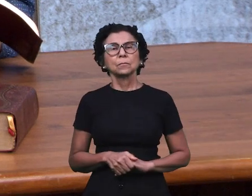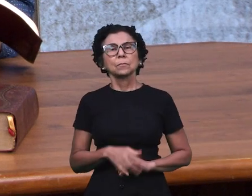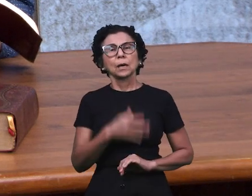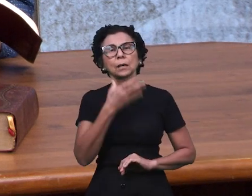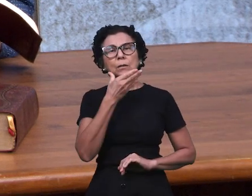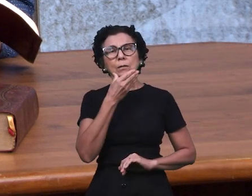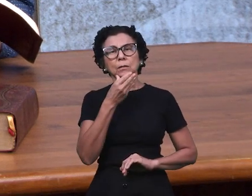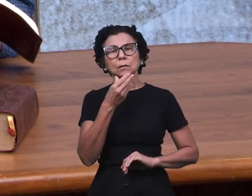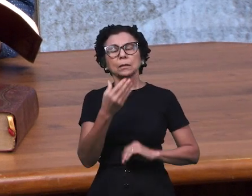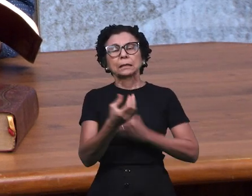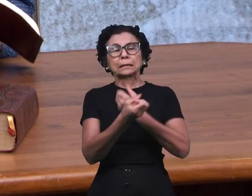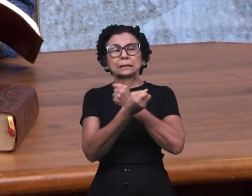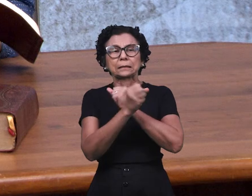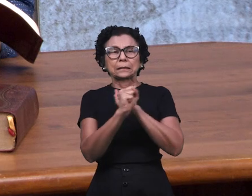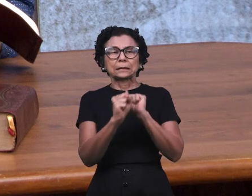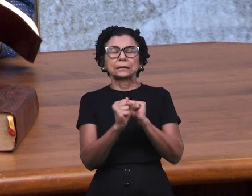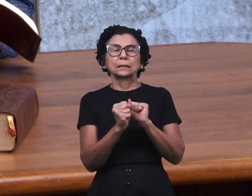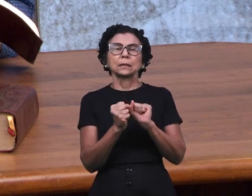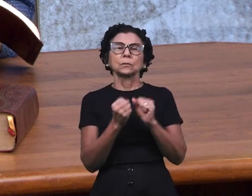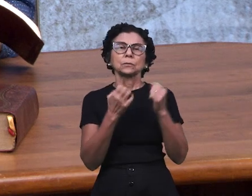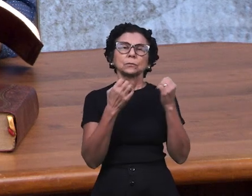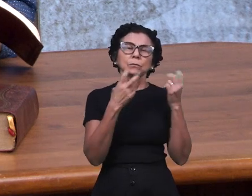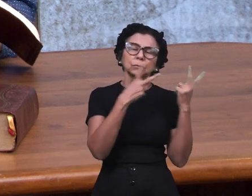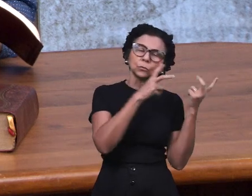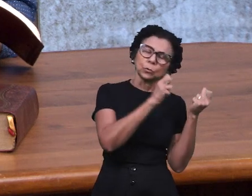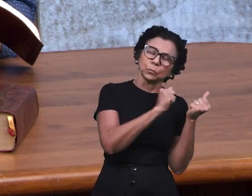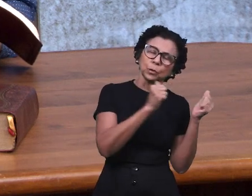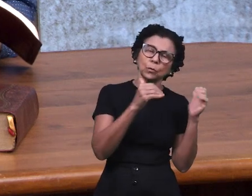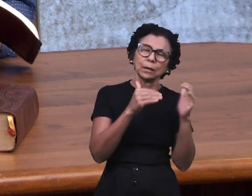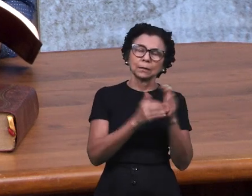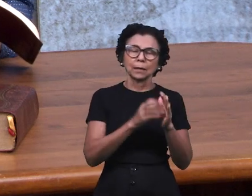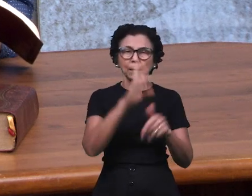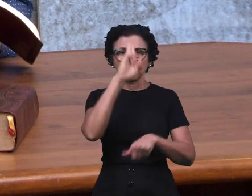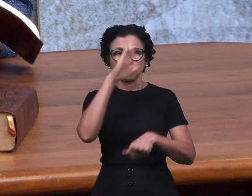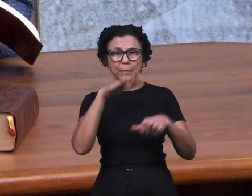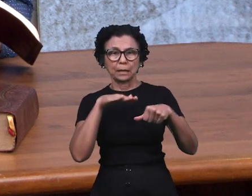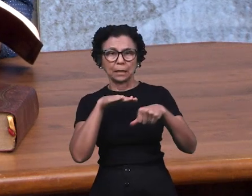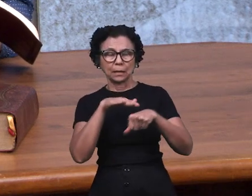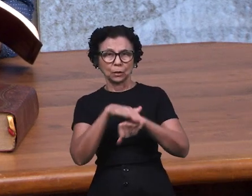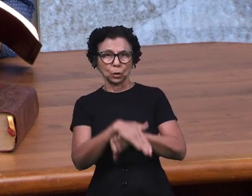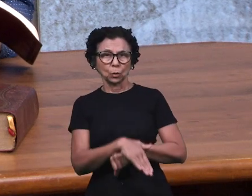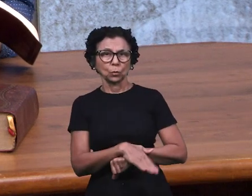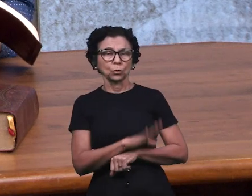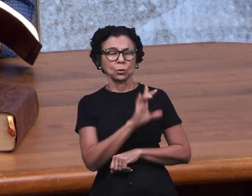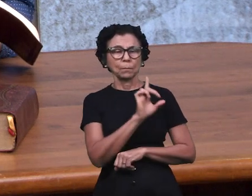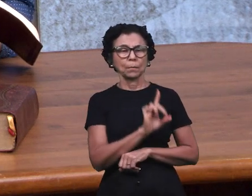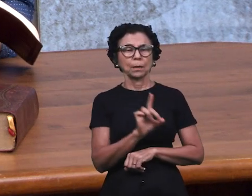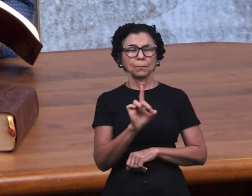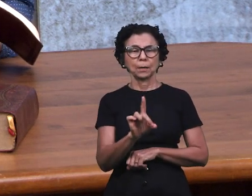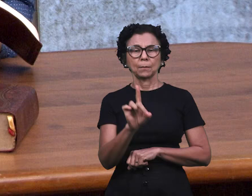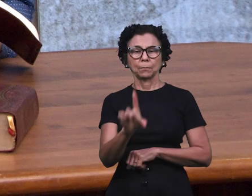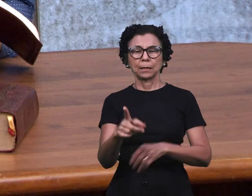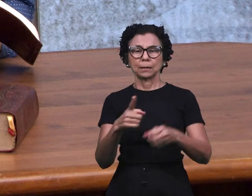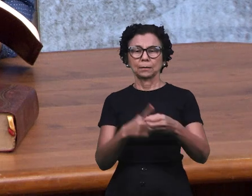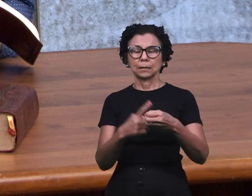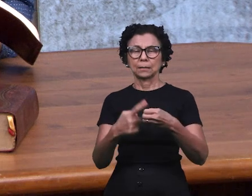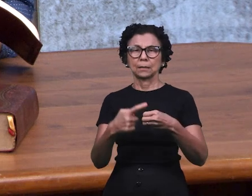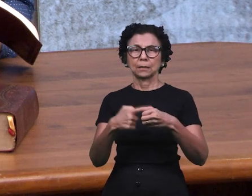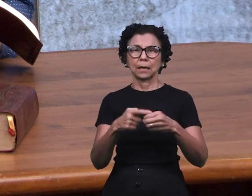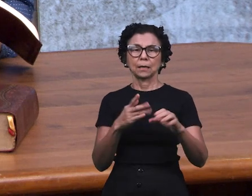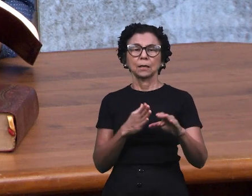a meia-noite, e à meia-noite se levantou e travou das portas da entrada da cidade com ambas